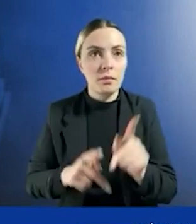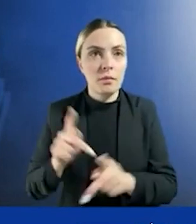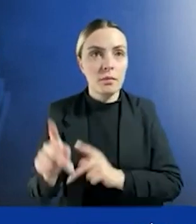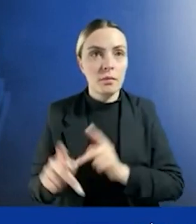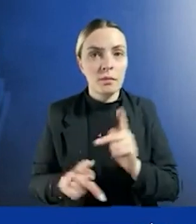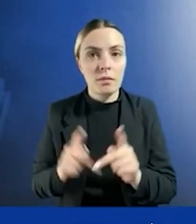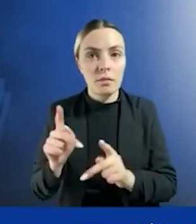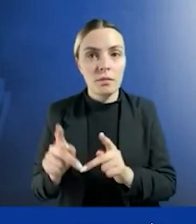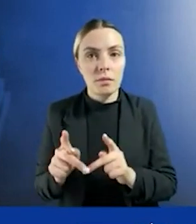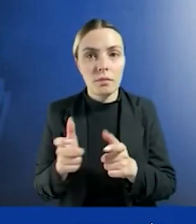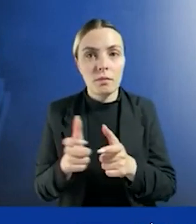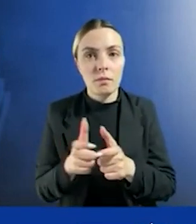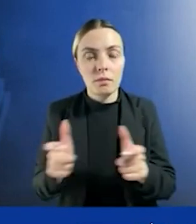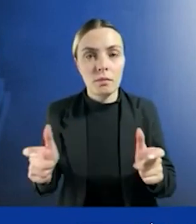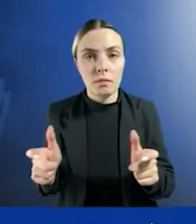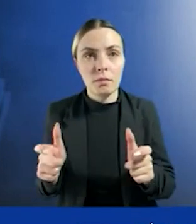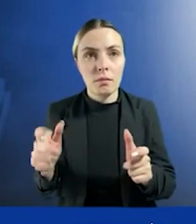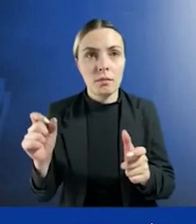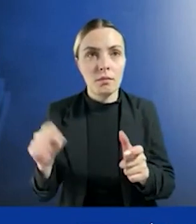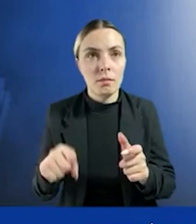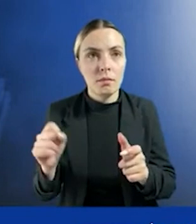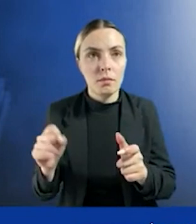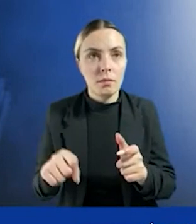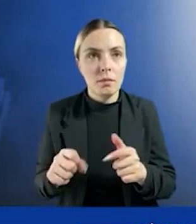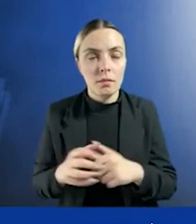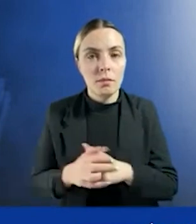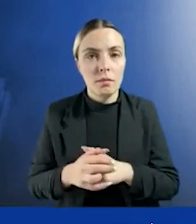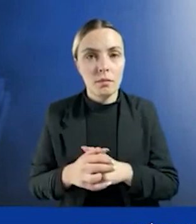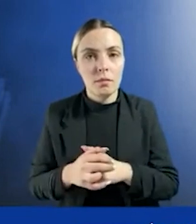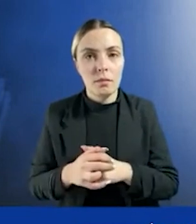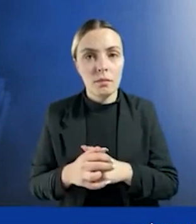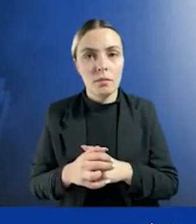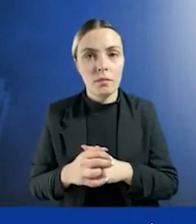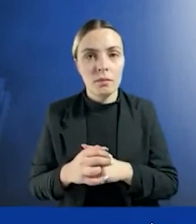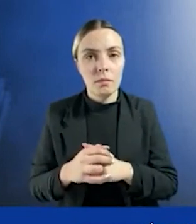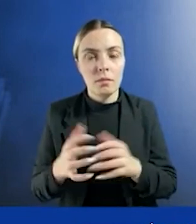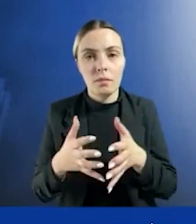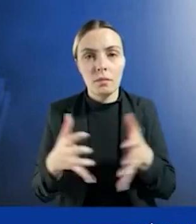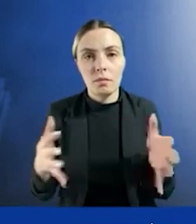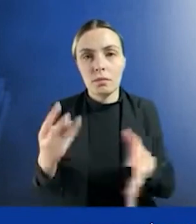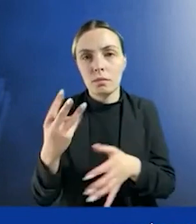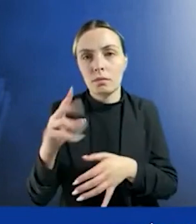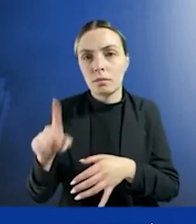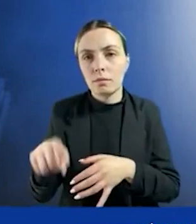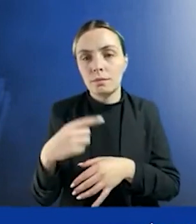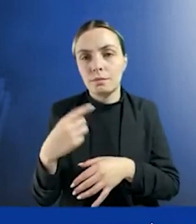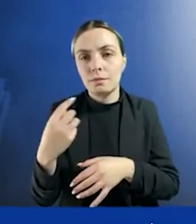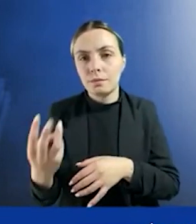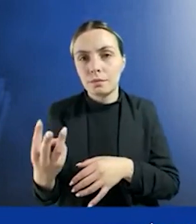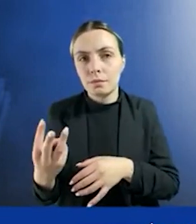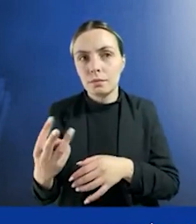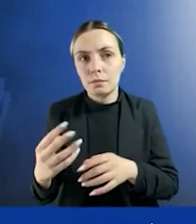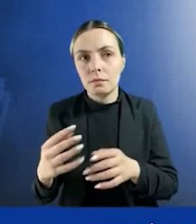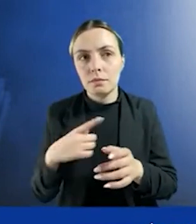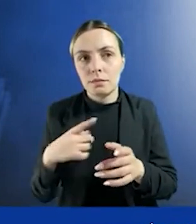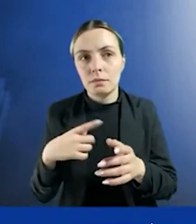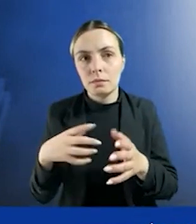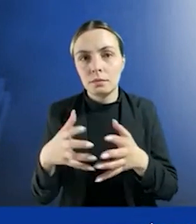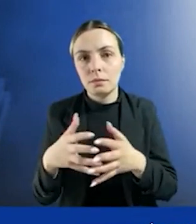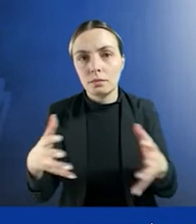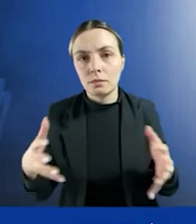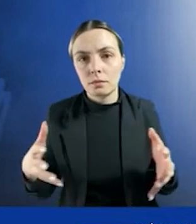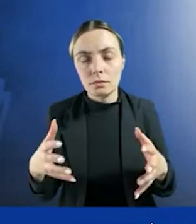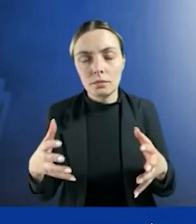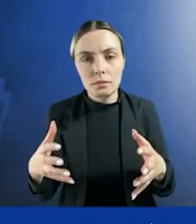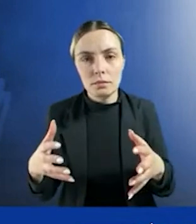mas a produção de cereais global aumentou 3,3 vezes. Portanto, houve um aumento na produção de cereal per capita